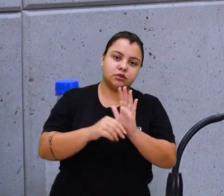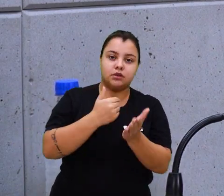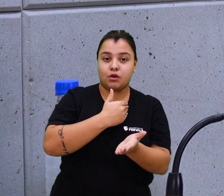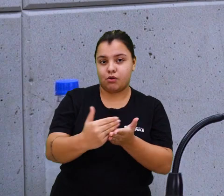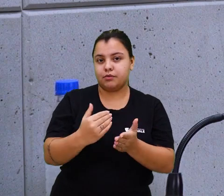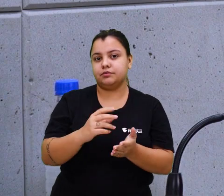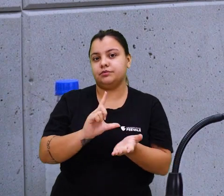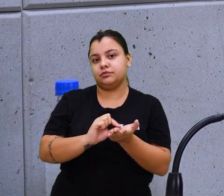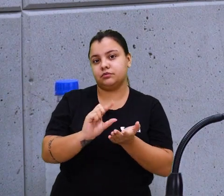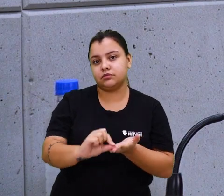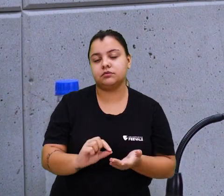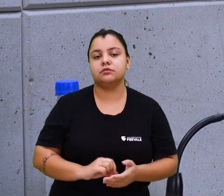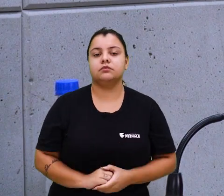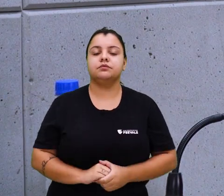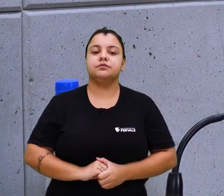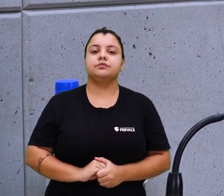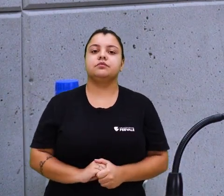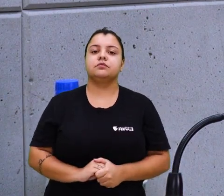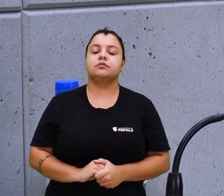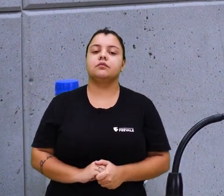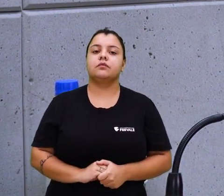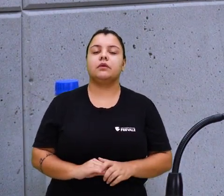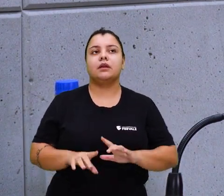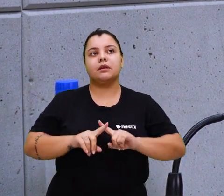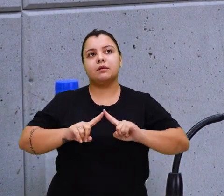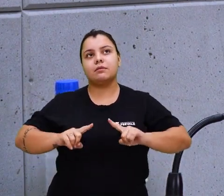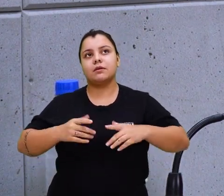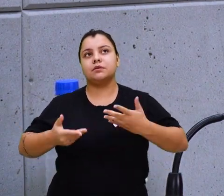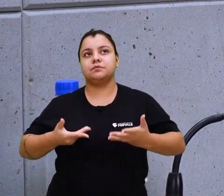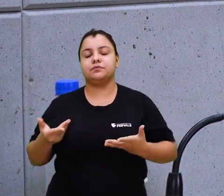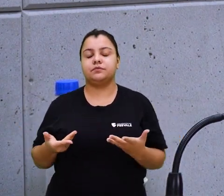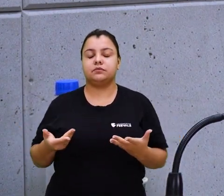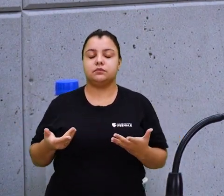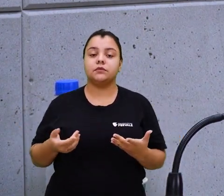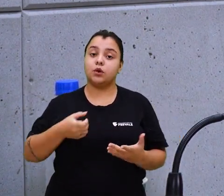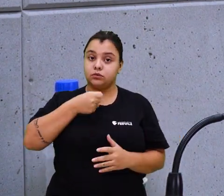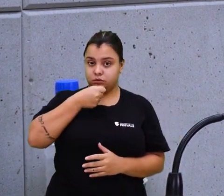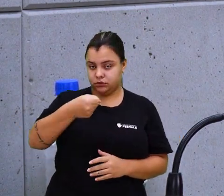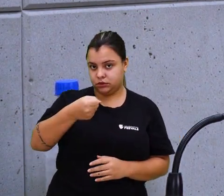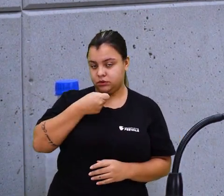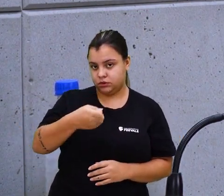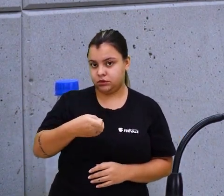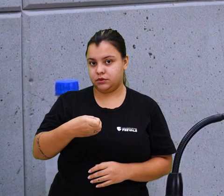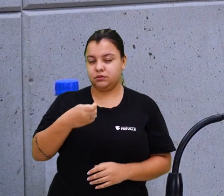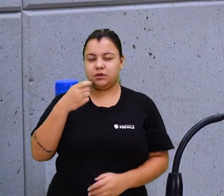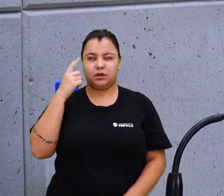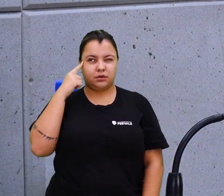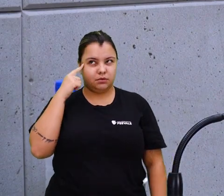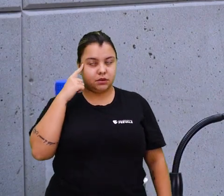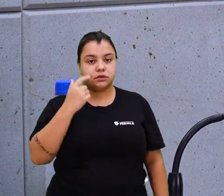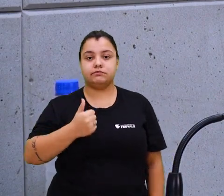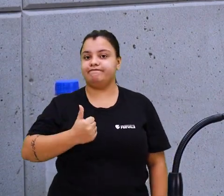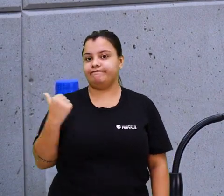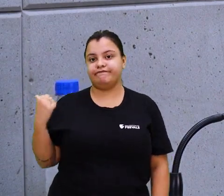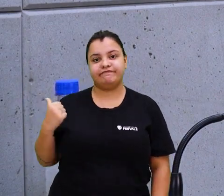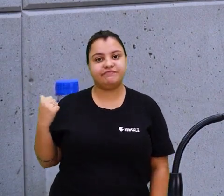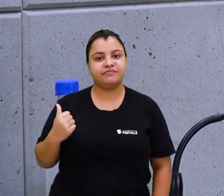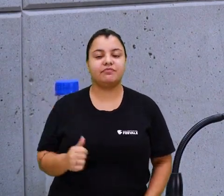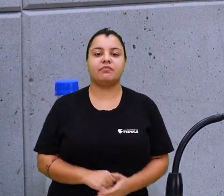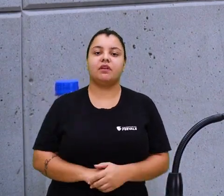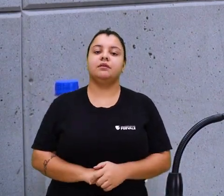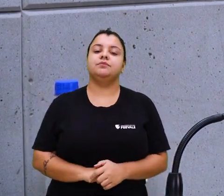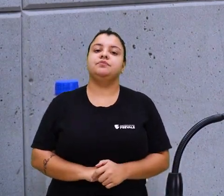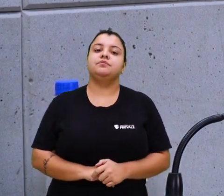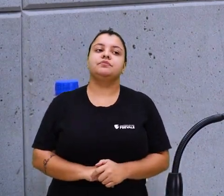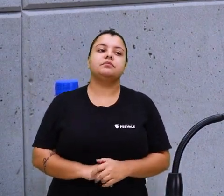online Então mas assim todos os entrevistados quem pensa é eles